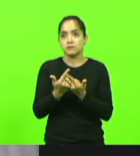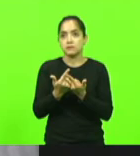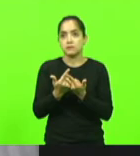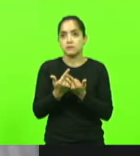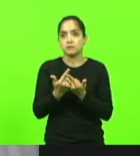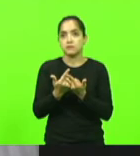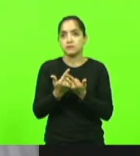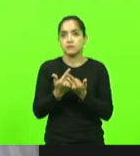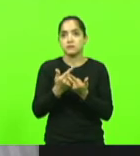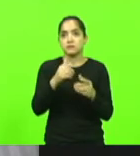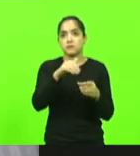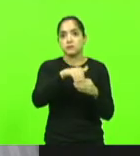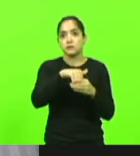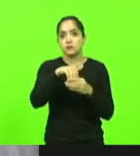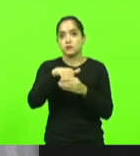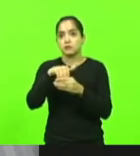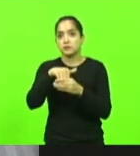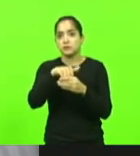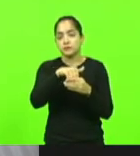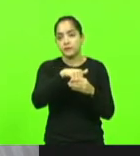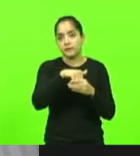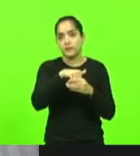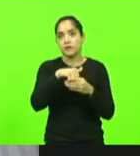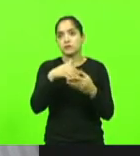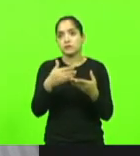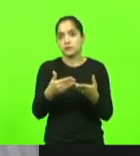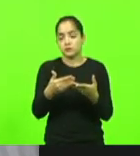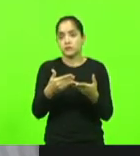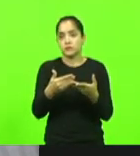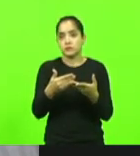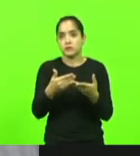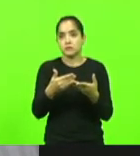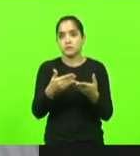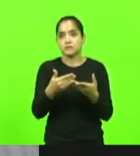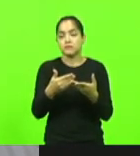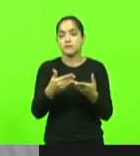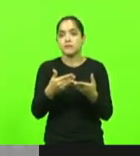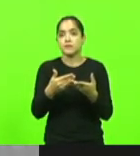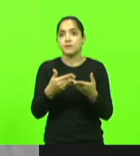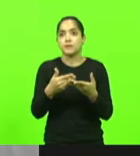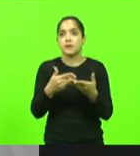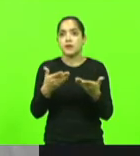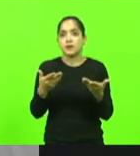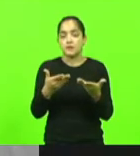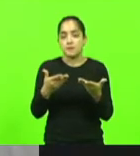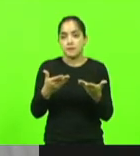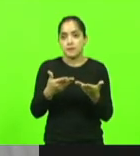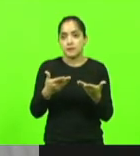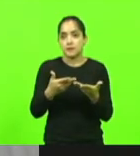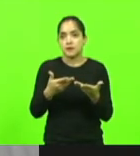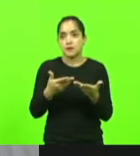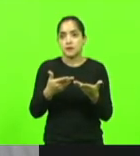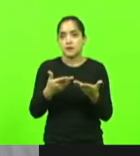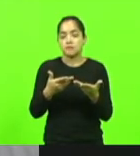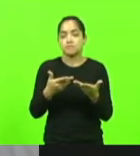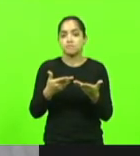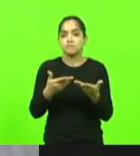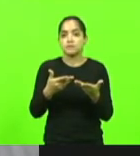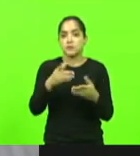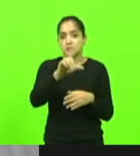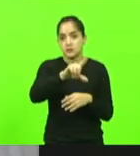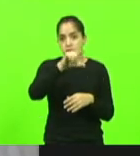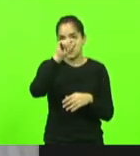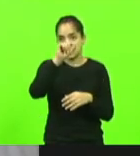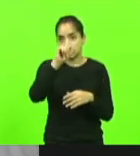tantos votos suficientes para ter feito uma legenda, para estar eleito sem